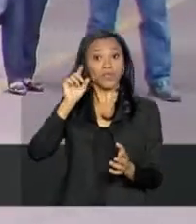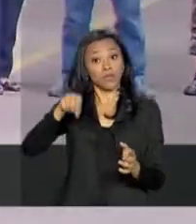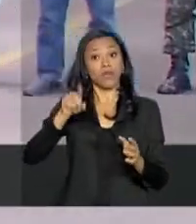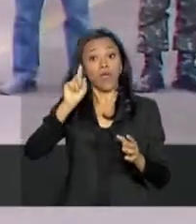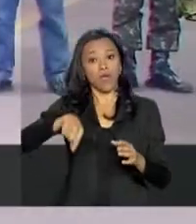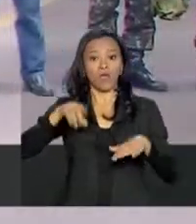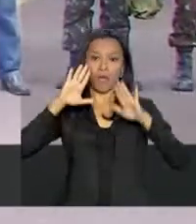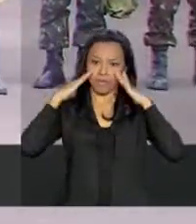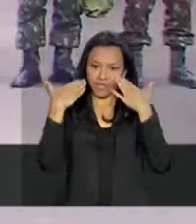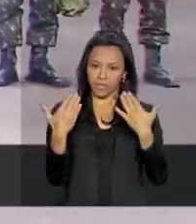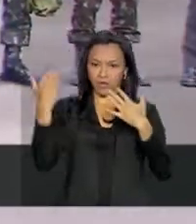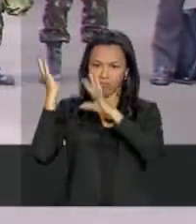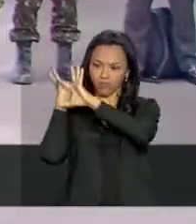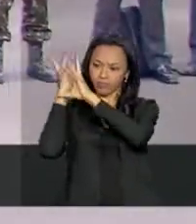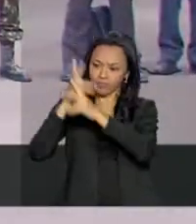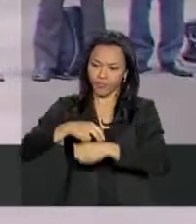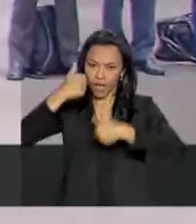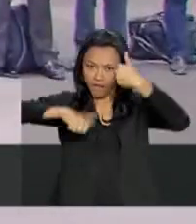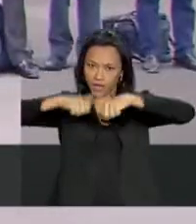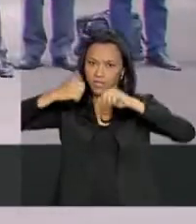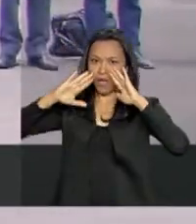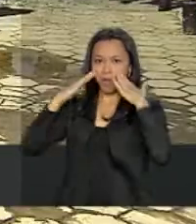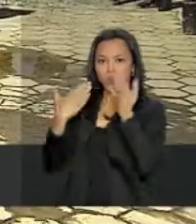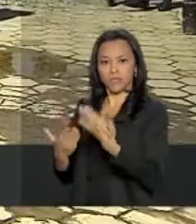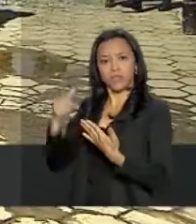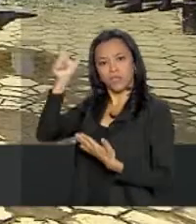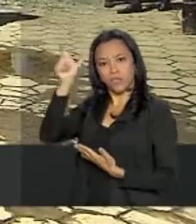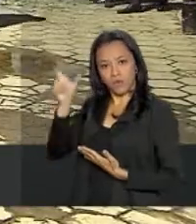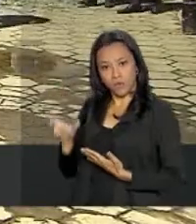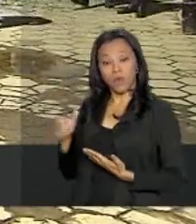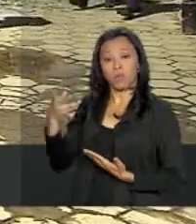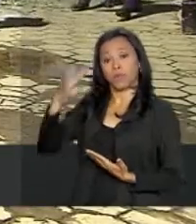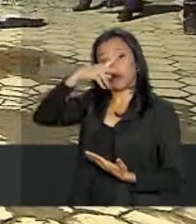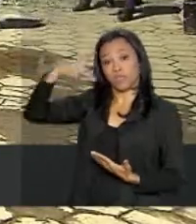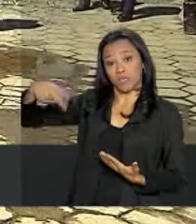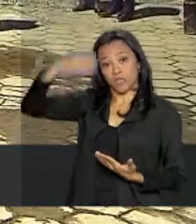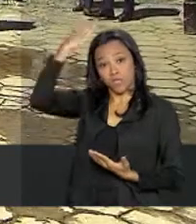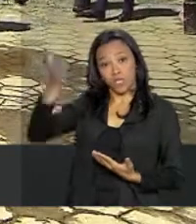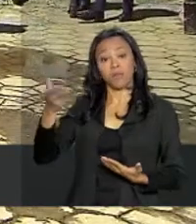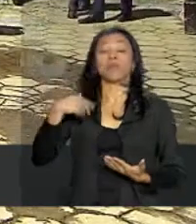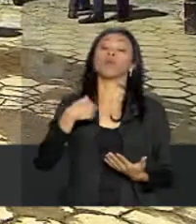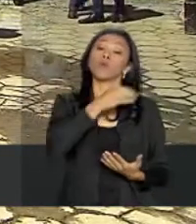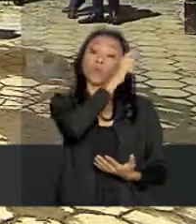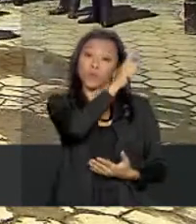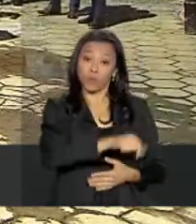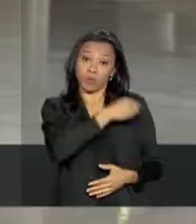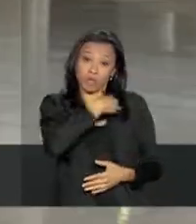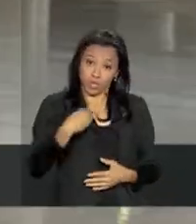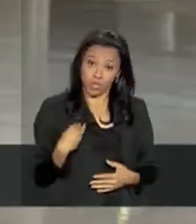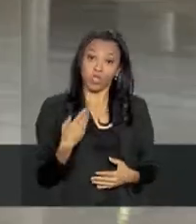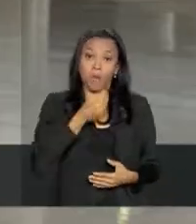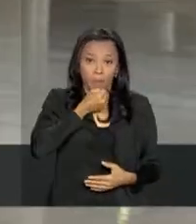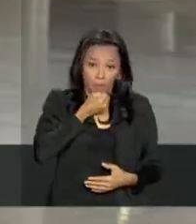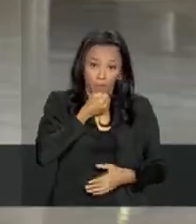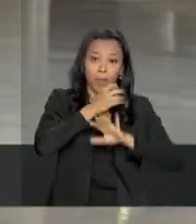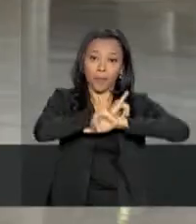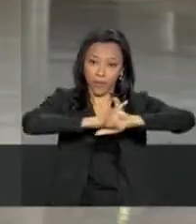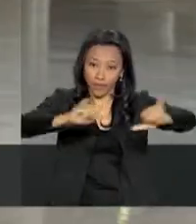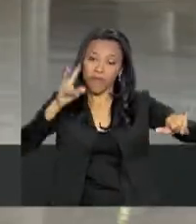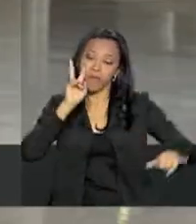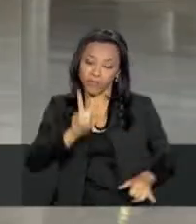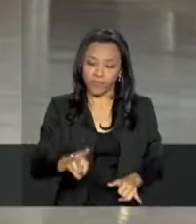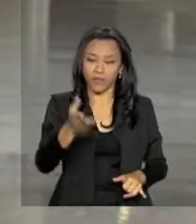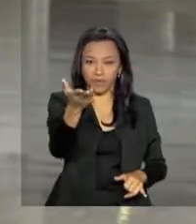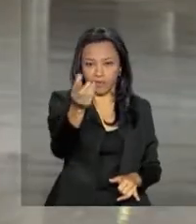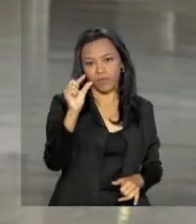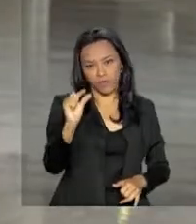um balanço dessa viagem ao presidente michel temer o ministro sérgio chegou e conversou com os jornalistas logo depois do encontro vamos